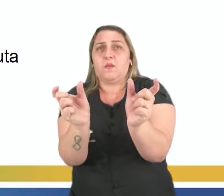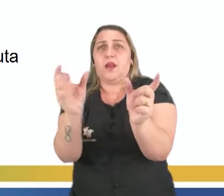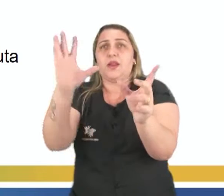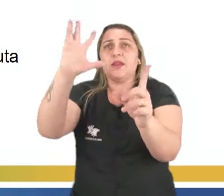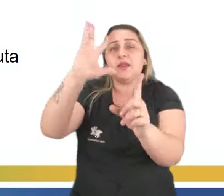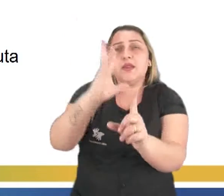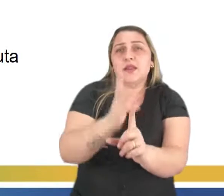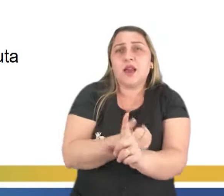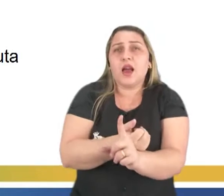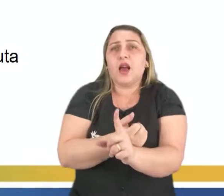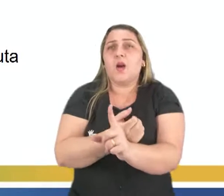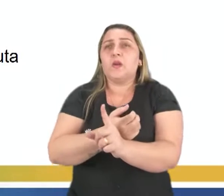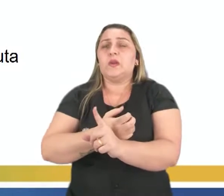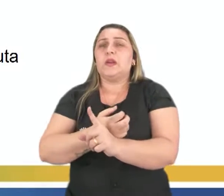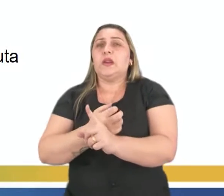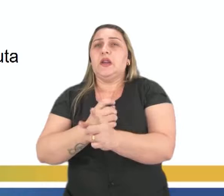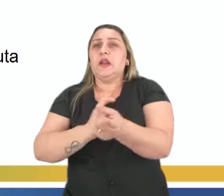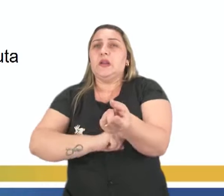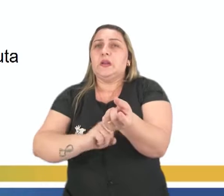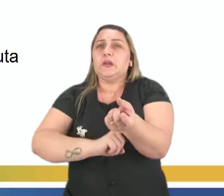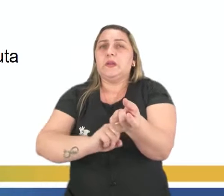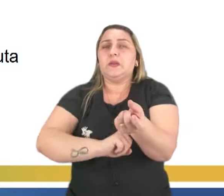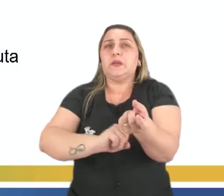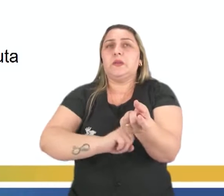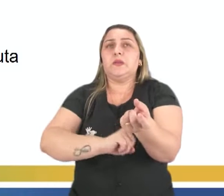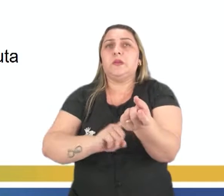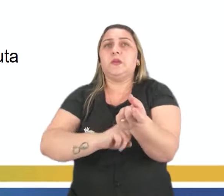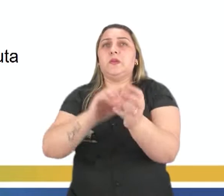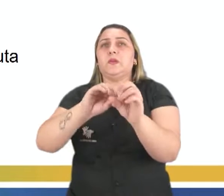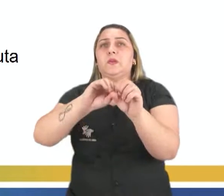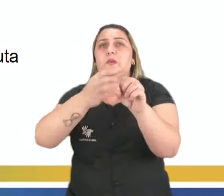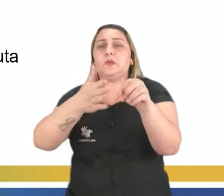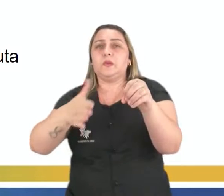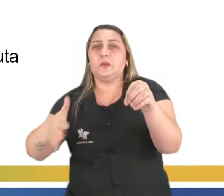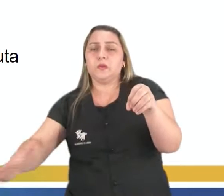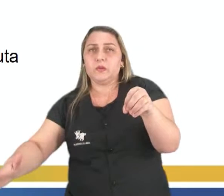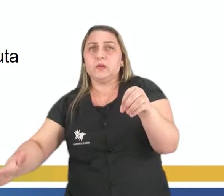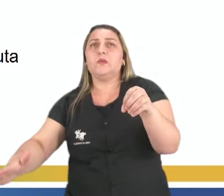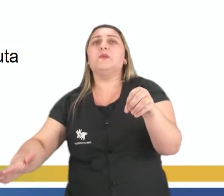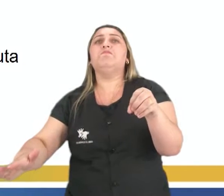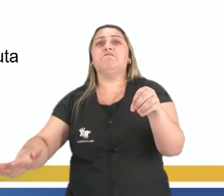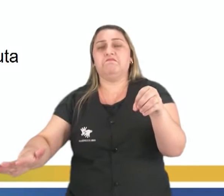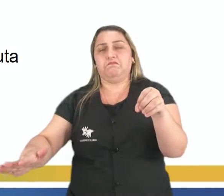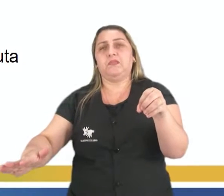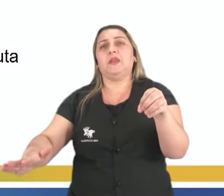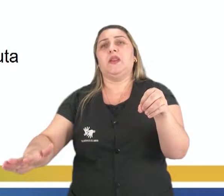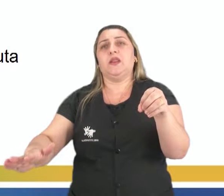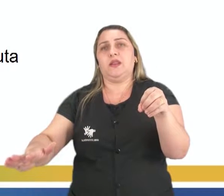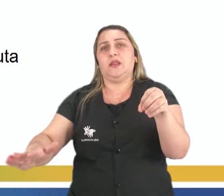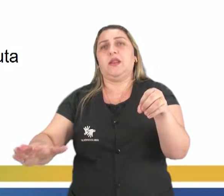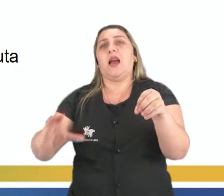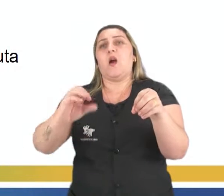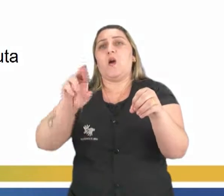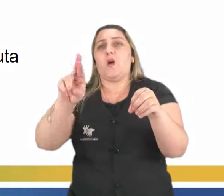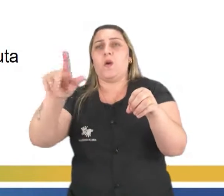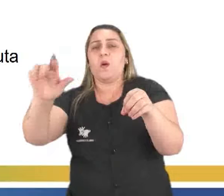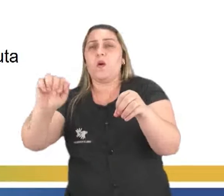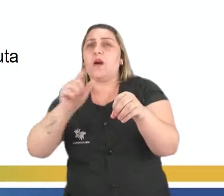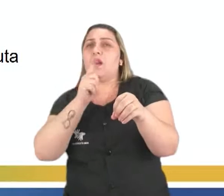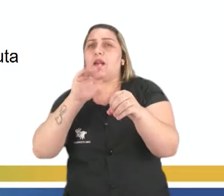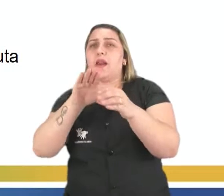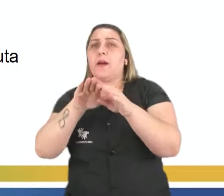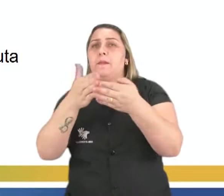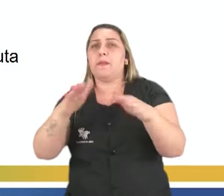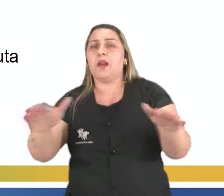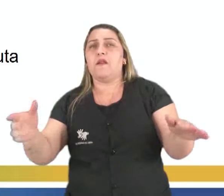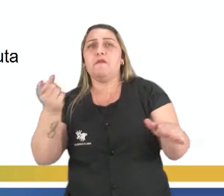da fúria do oceano, exausto da terrível luta contra os elementos revoltos, caí na orla da praia. Veja aí